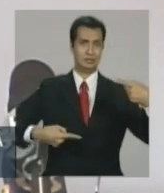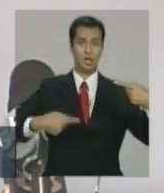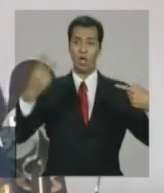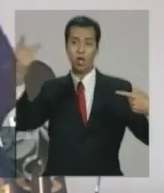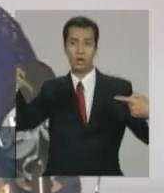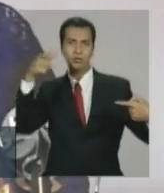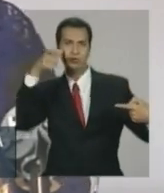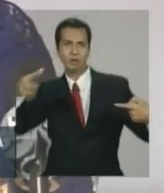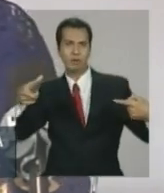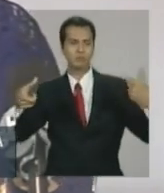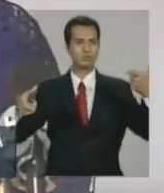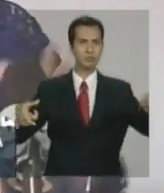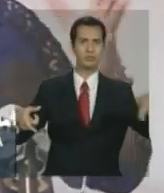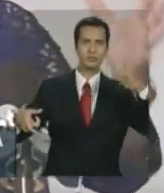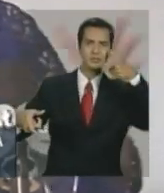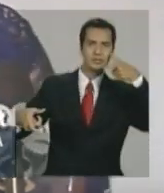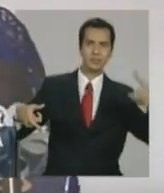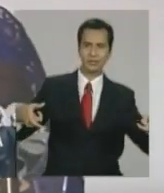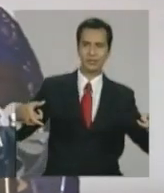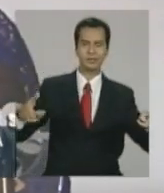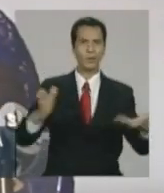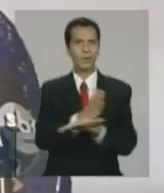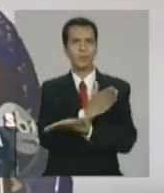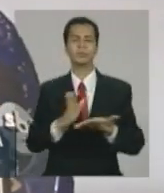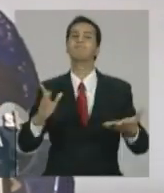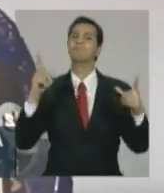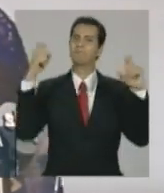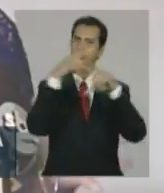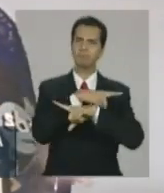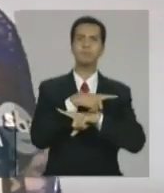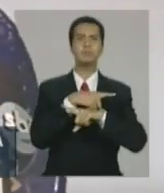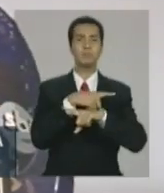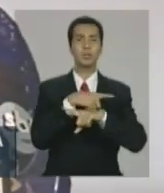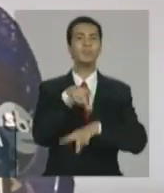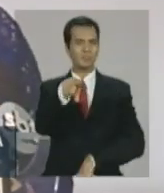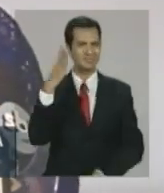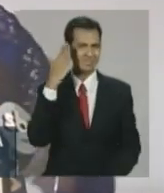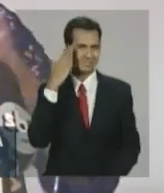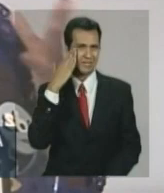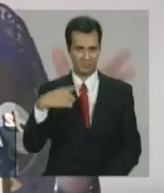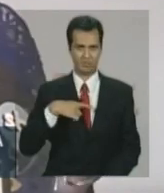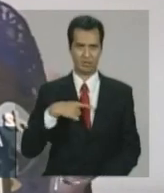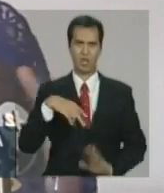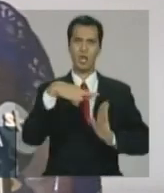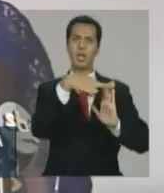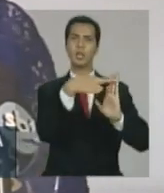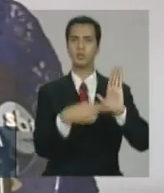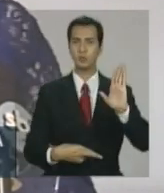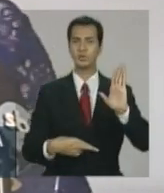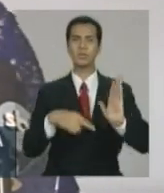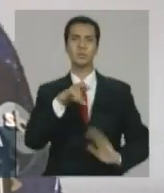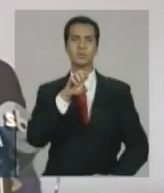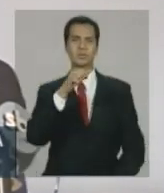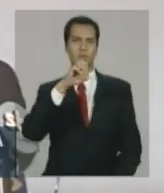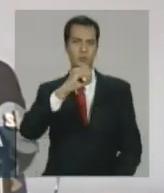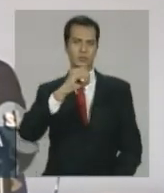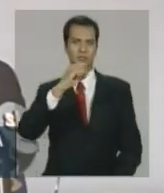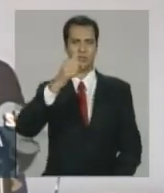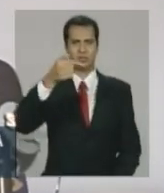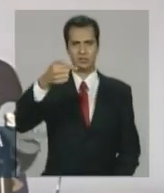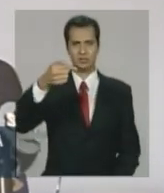o que está acontecendo com a questão da Resolução 72, que é uma resolução que, se você